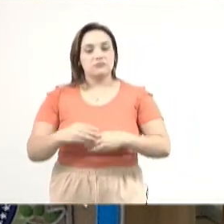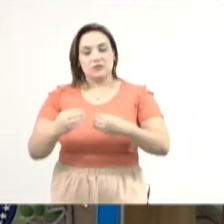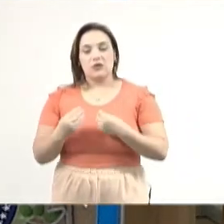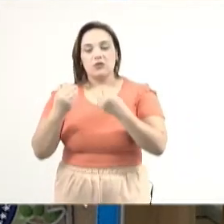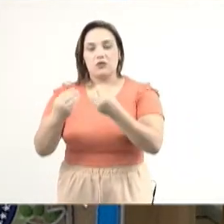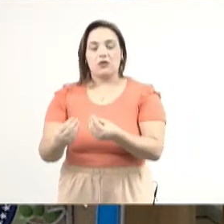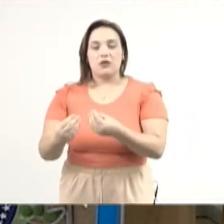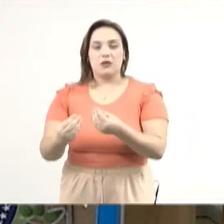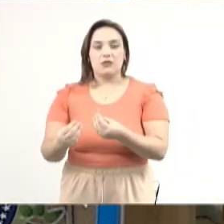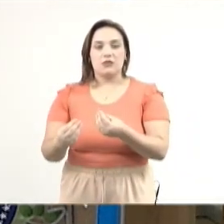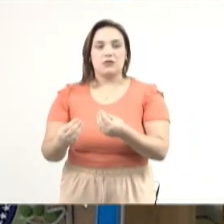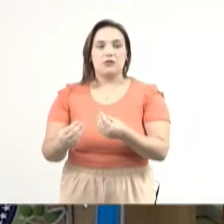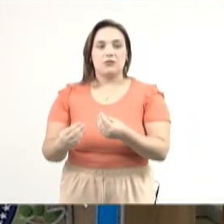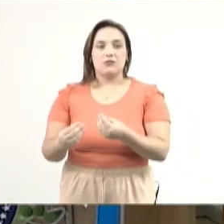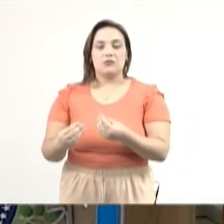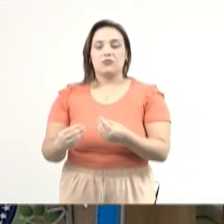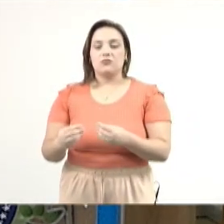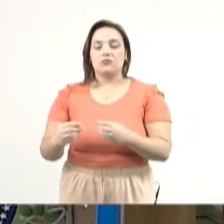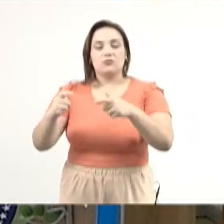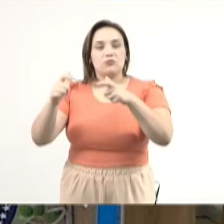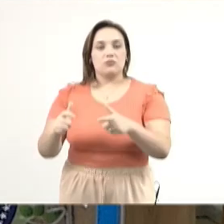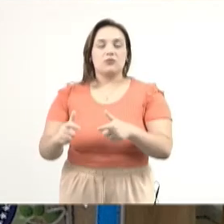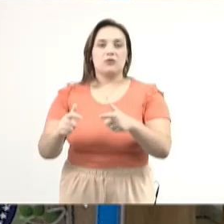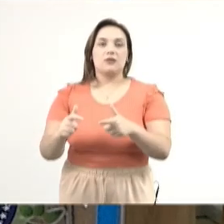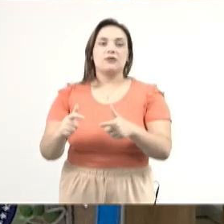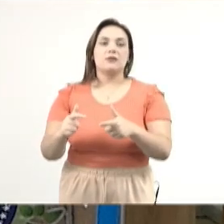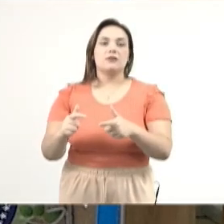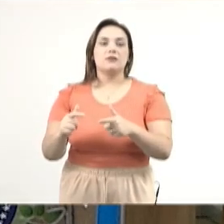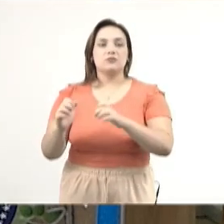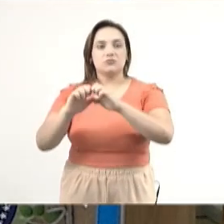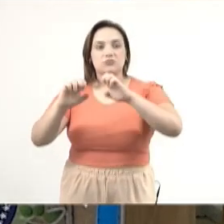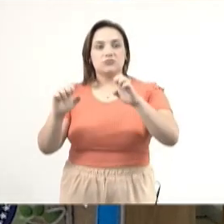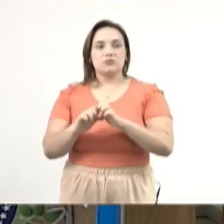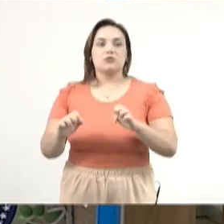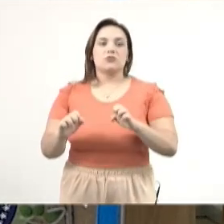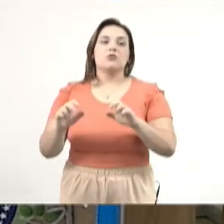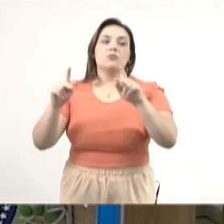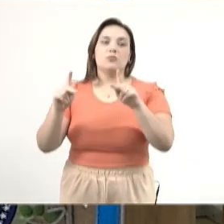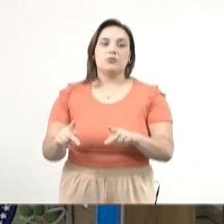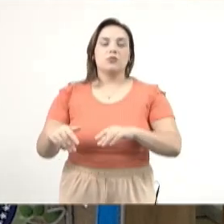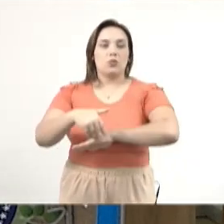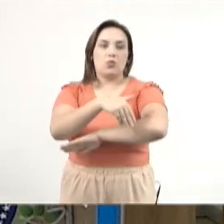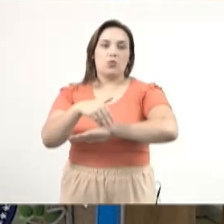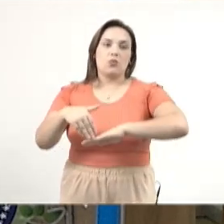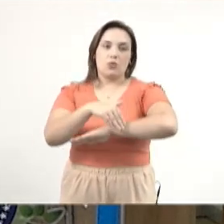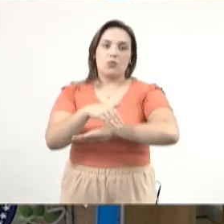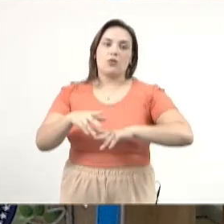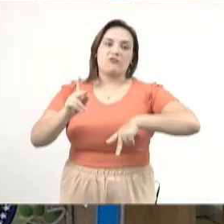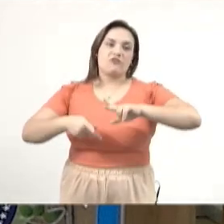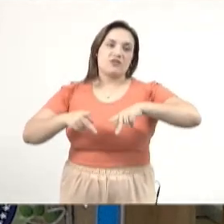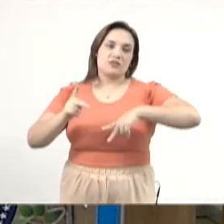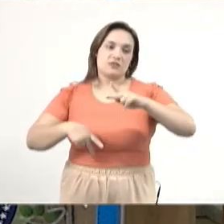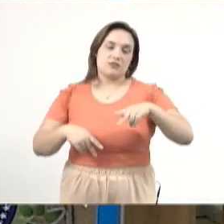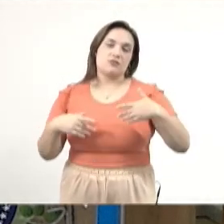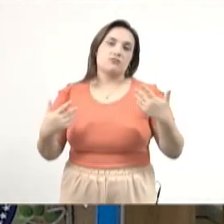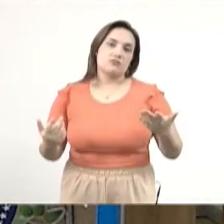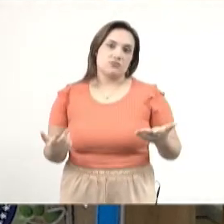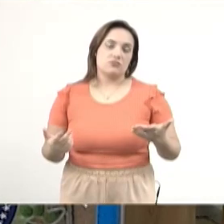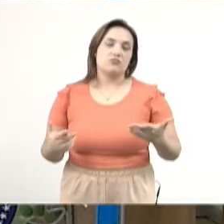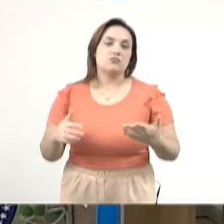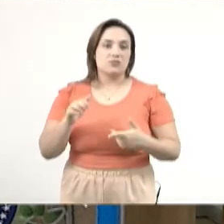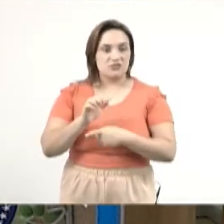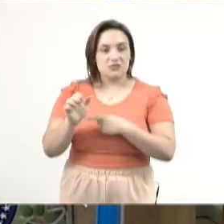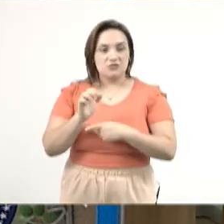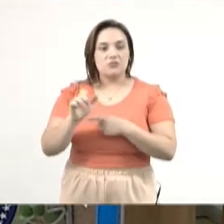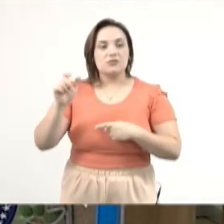próprio público estadual. O que seria um próprio público? São estruturas públicas, ruas, avenidas, no caso de âmbito